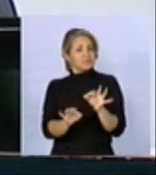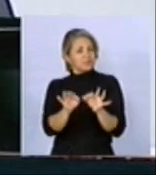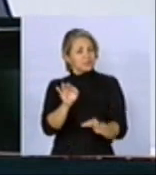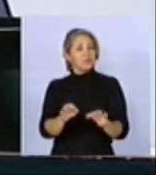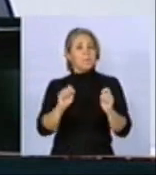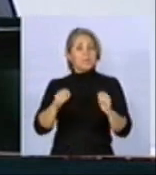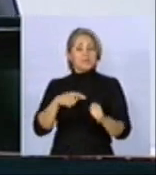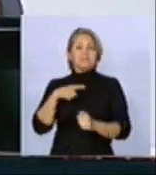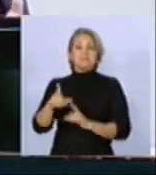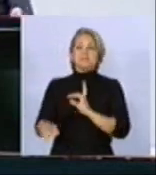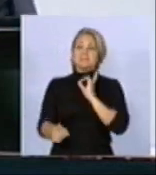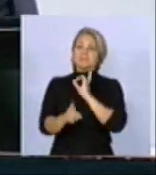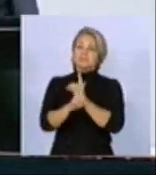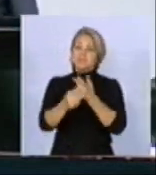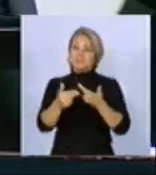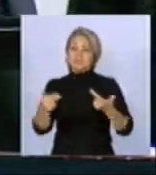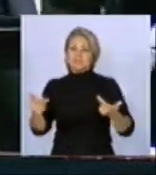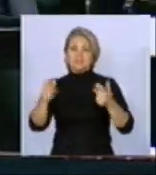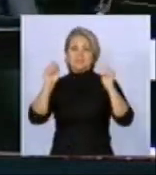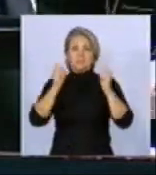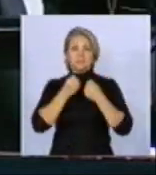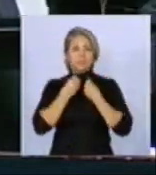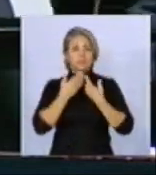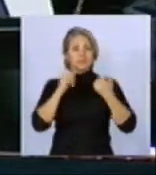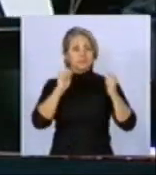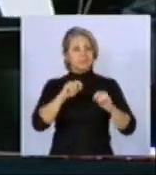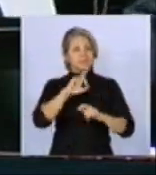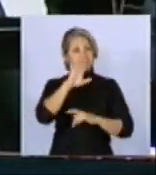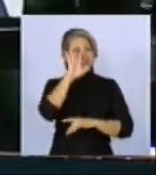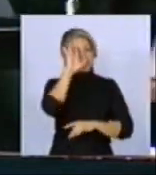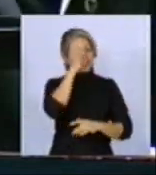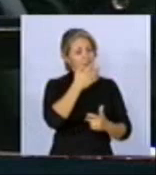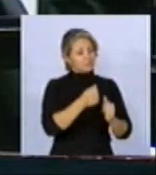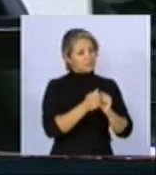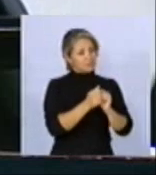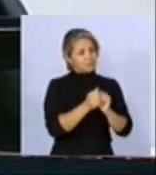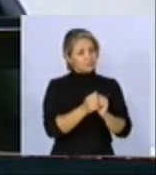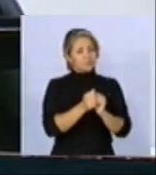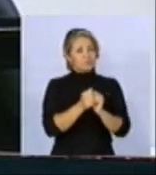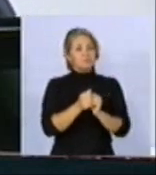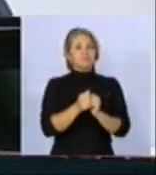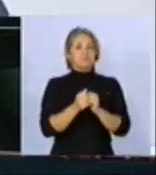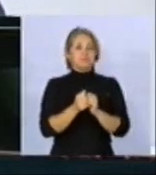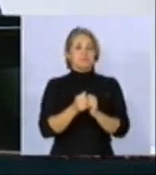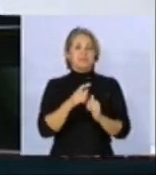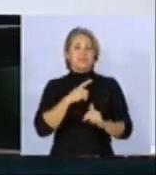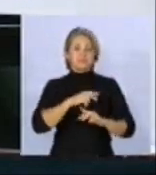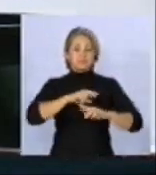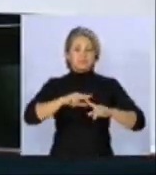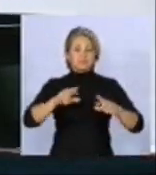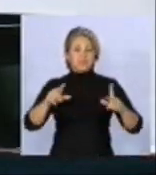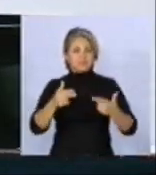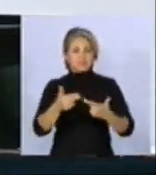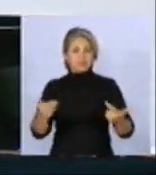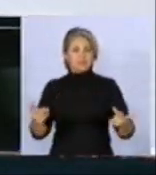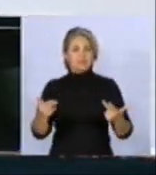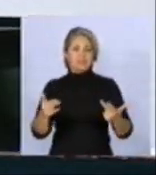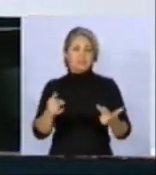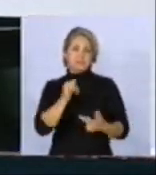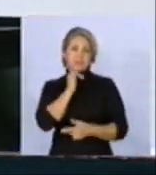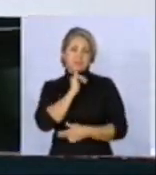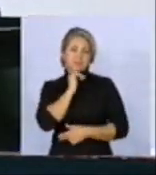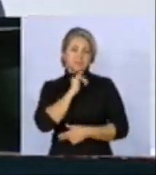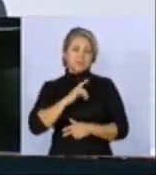os aspectos interdisciplinares precisamos saber se temos alternativas se não temos alternativas enfim